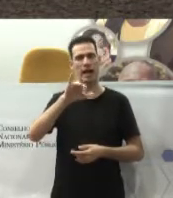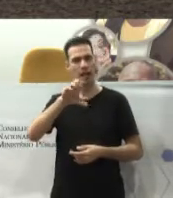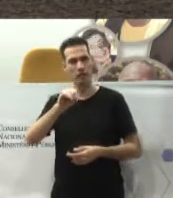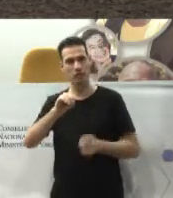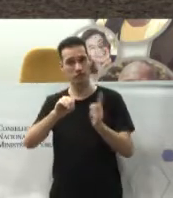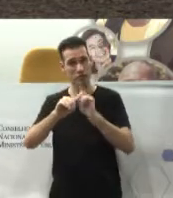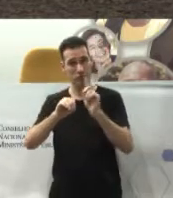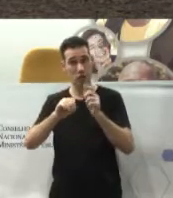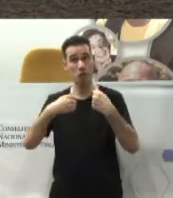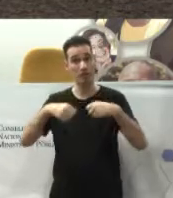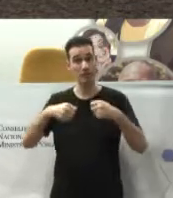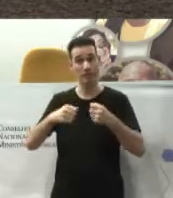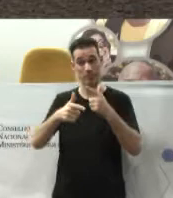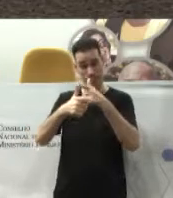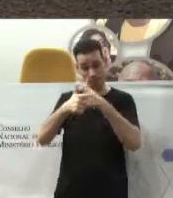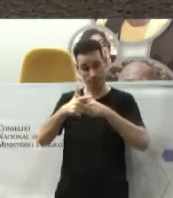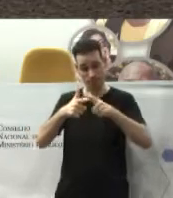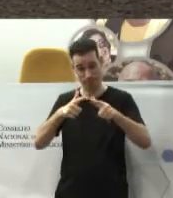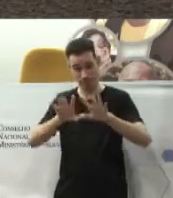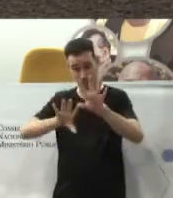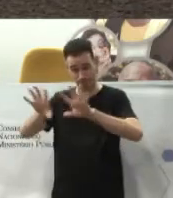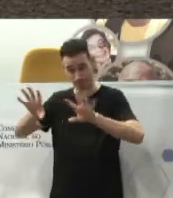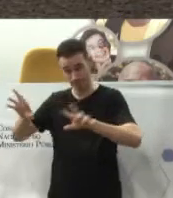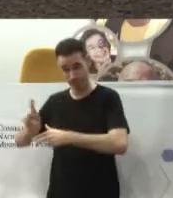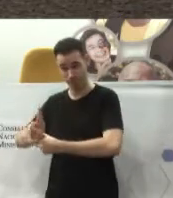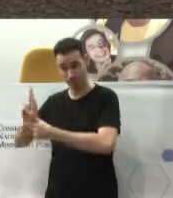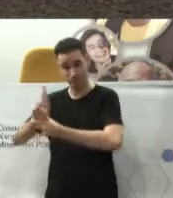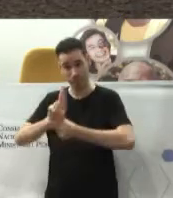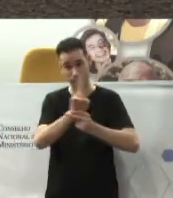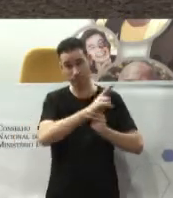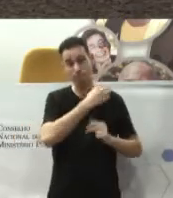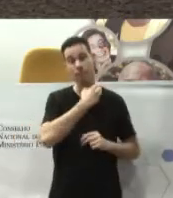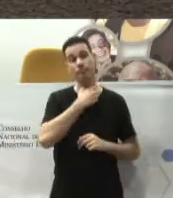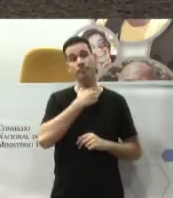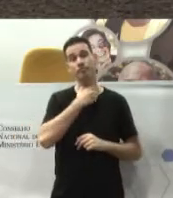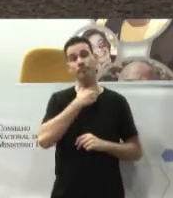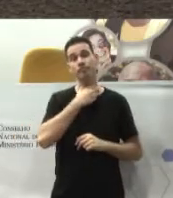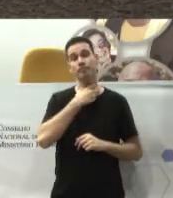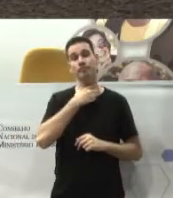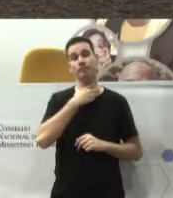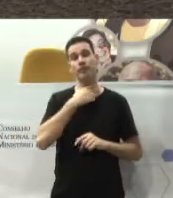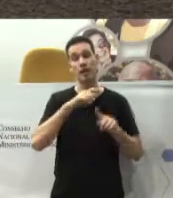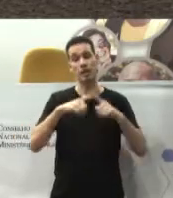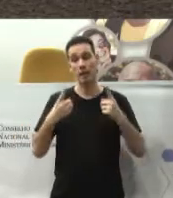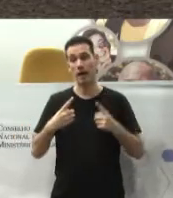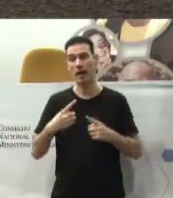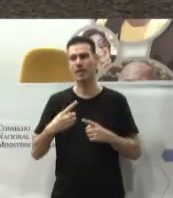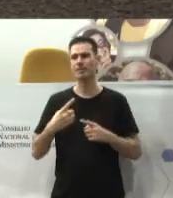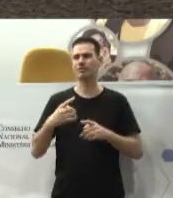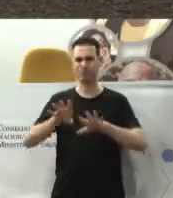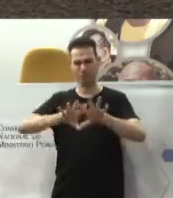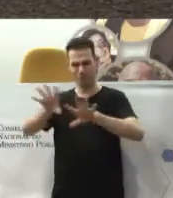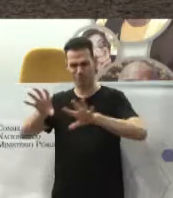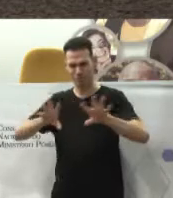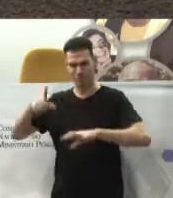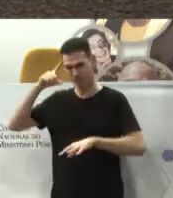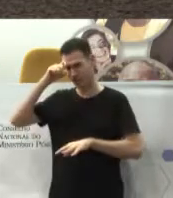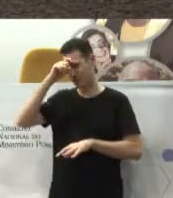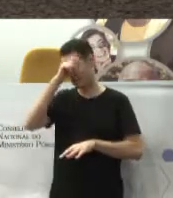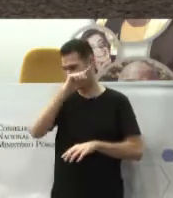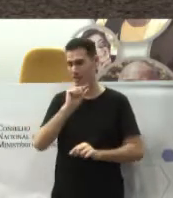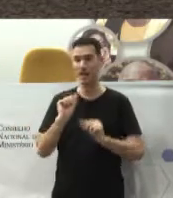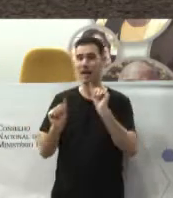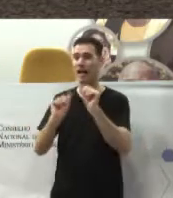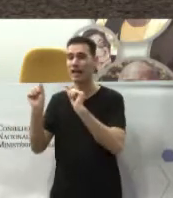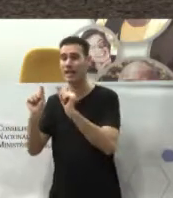é uma distribuição de competências. Mas, como essa distribuição é muito complexa, e aí demérito de